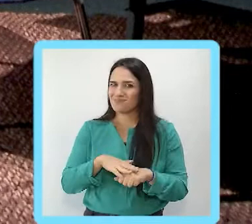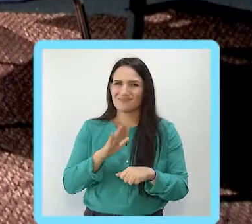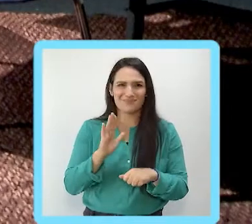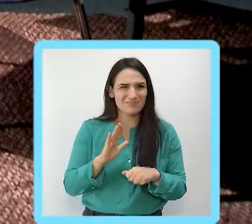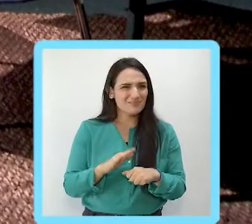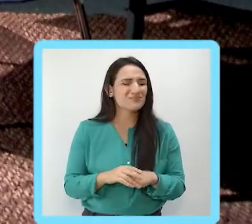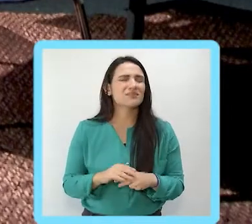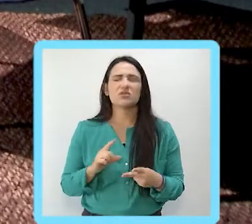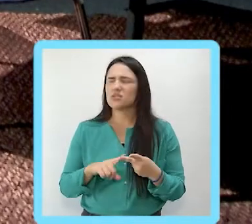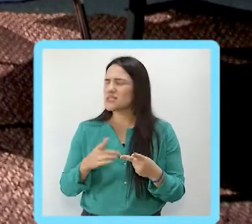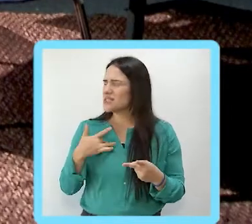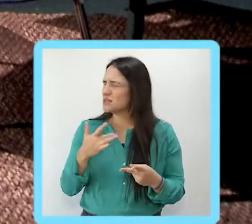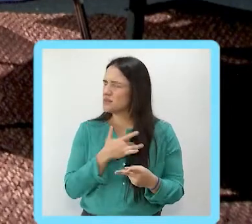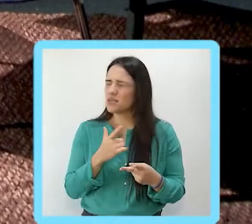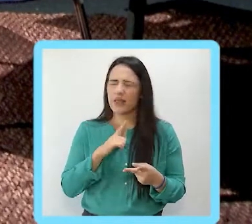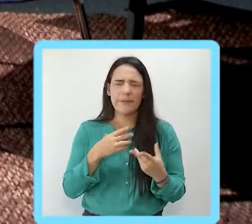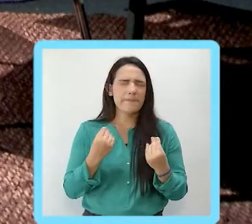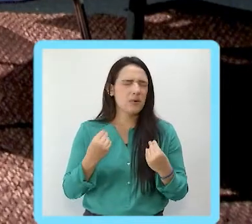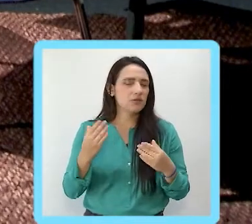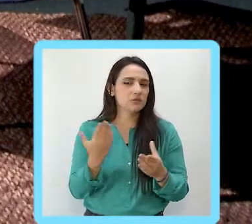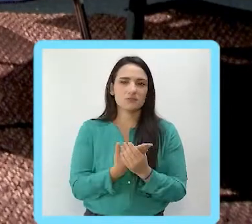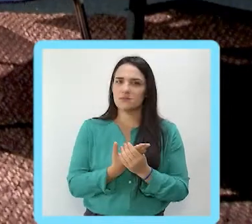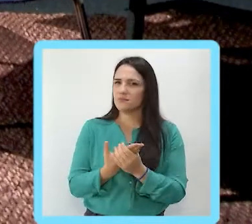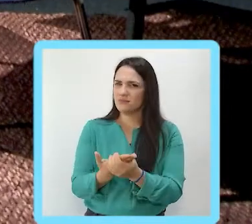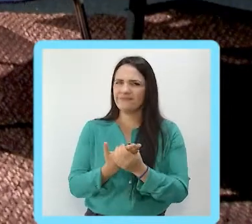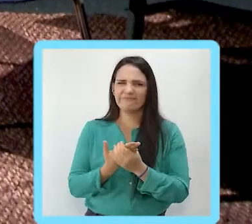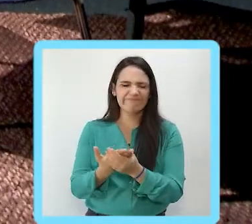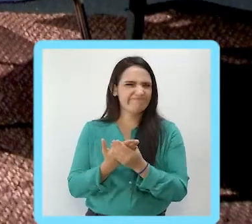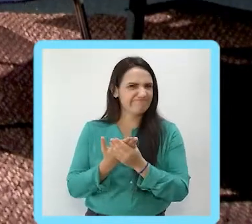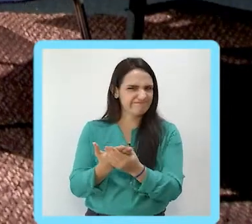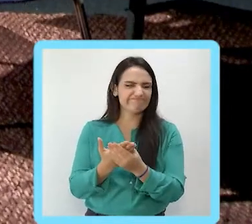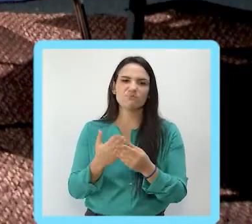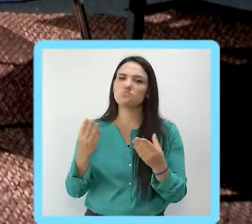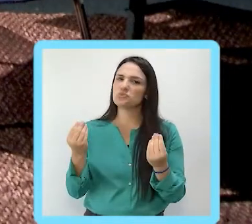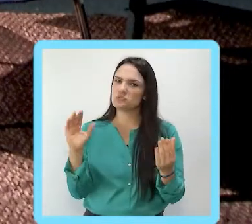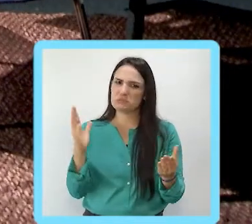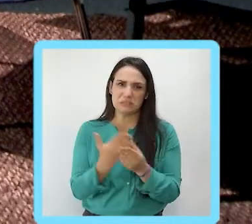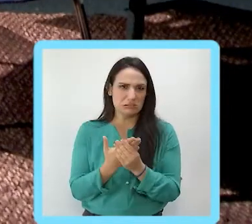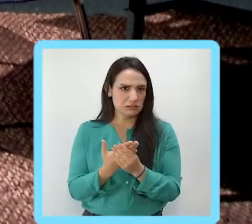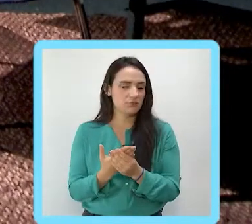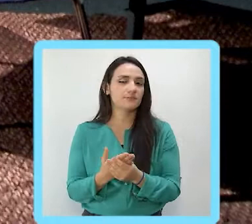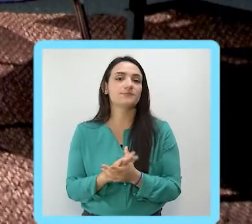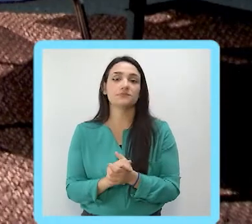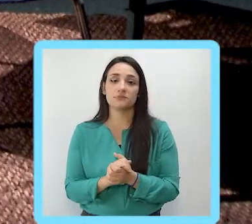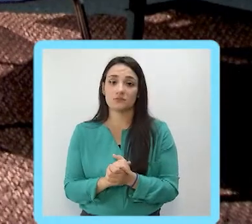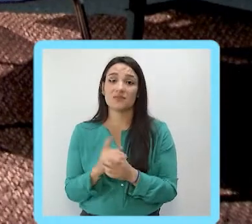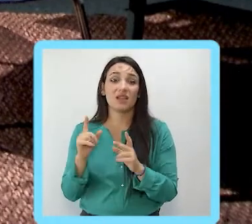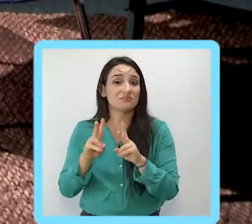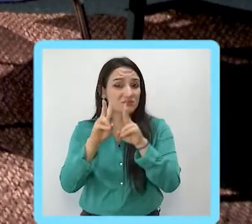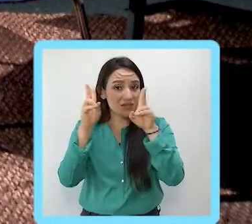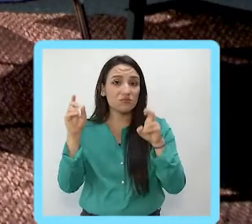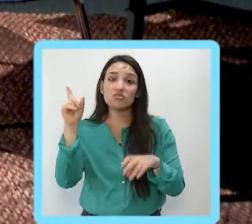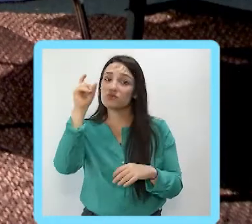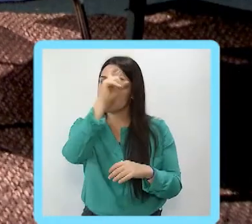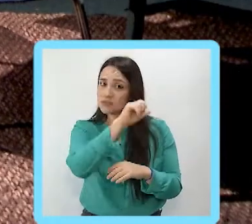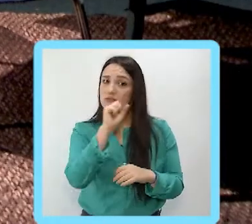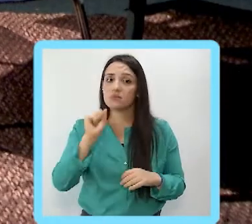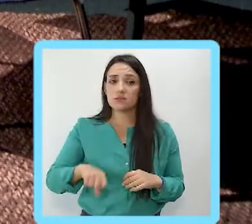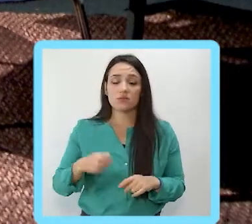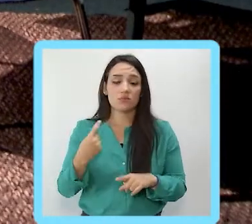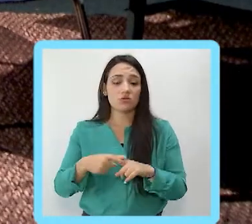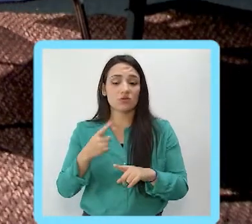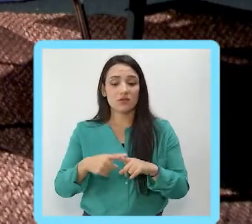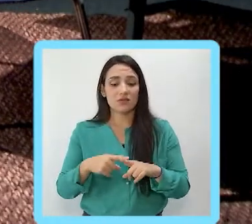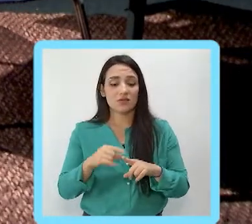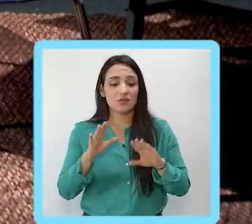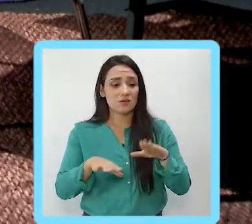saúde, a saúde é muito judicializada hoje, muito judicializada. E por mais que seja um assunto muito sensível, né, porque sempre